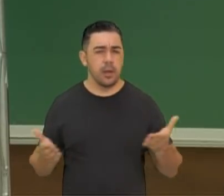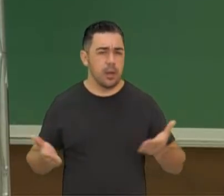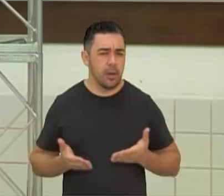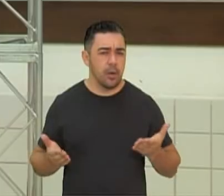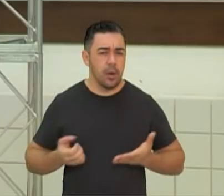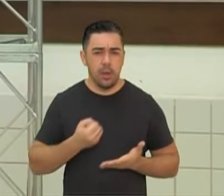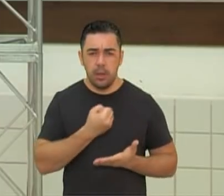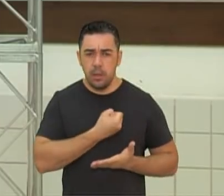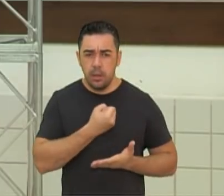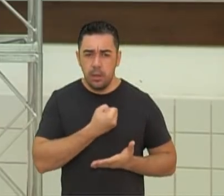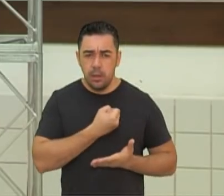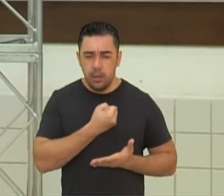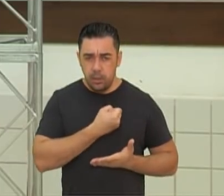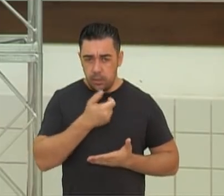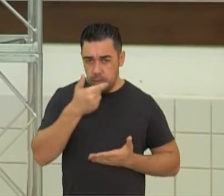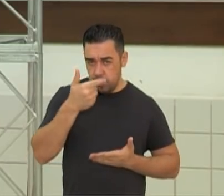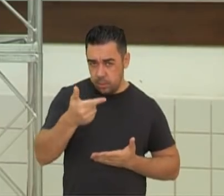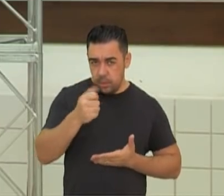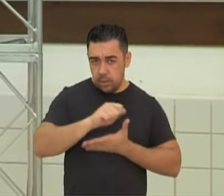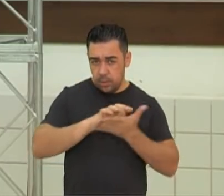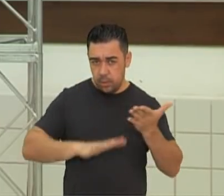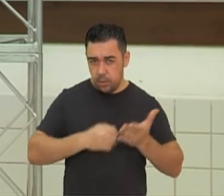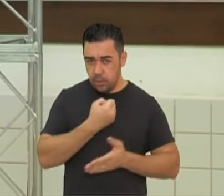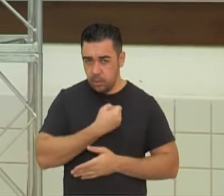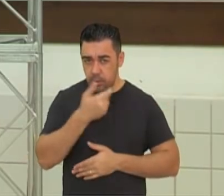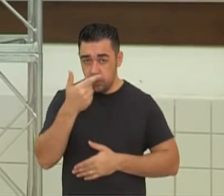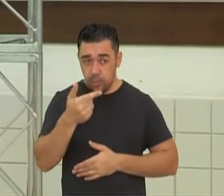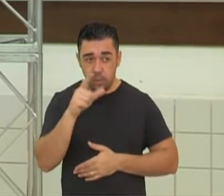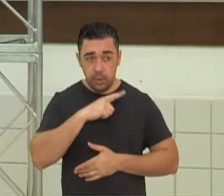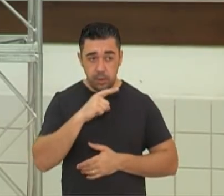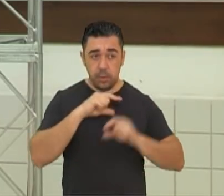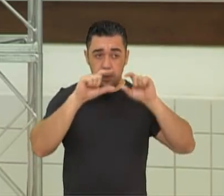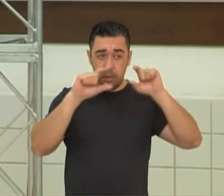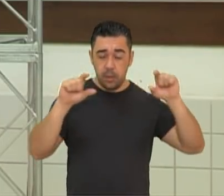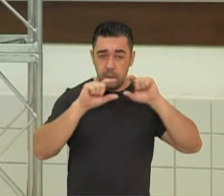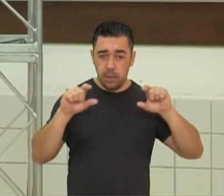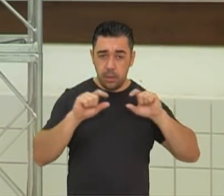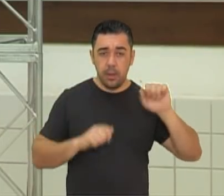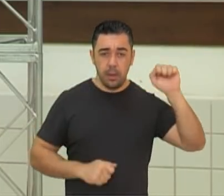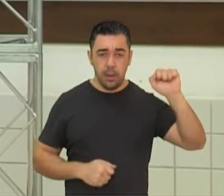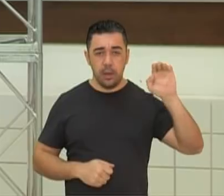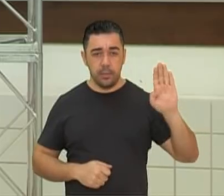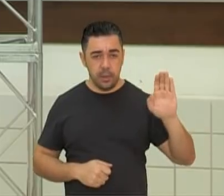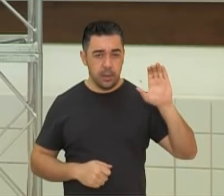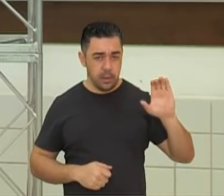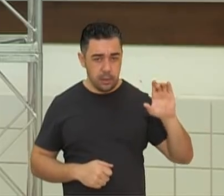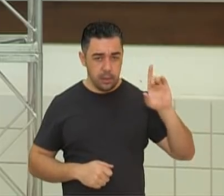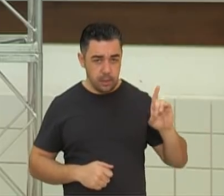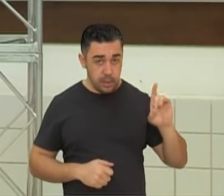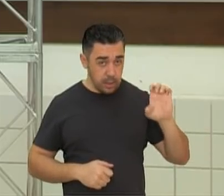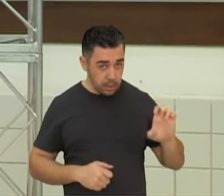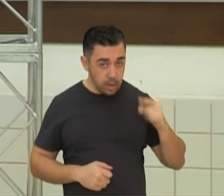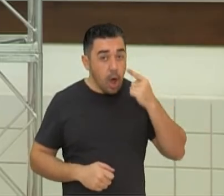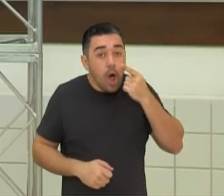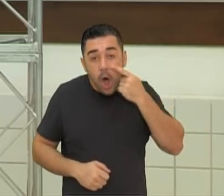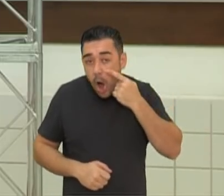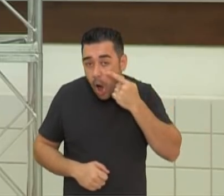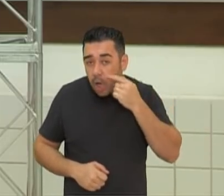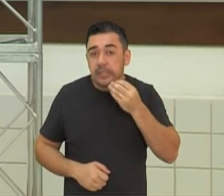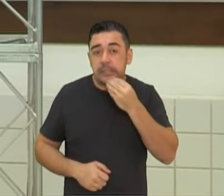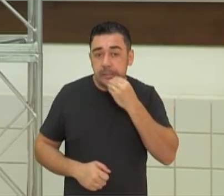Agora, nesse segundo exercício, tem algumas equações literais para você resolver, certo? Dá uma olhadinha aí nas primeiras, tenta resolver